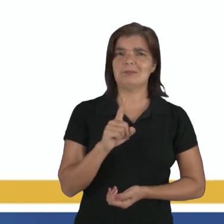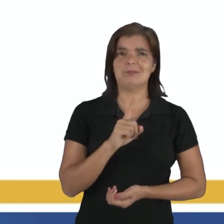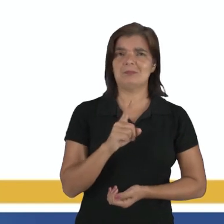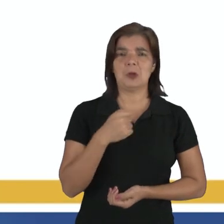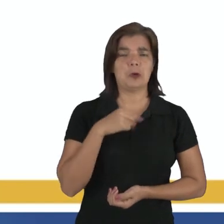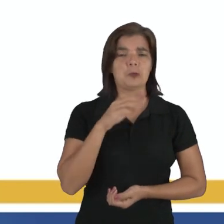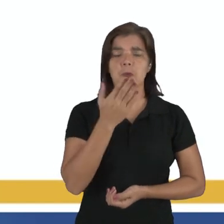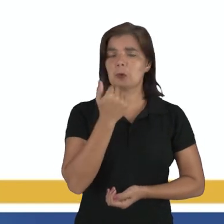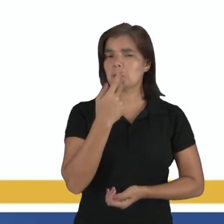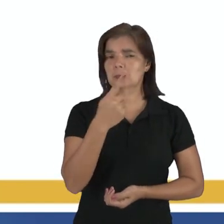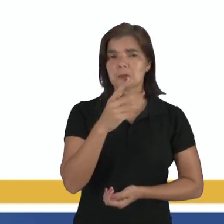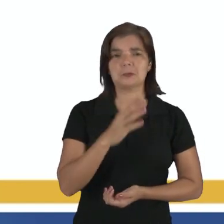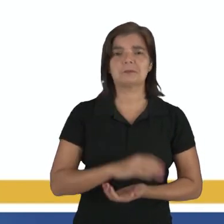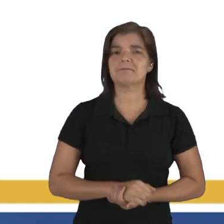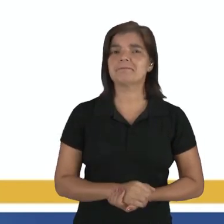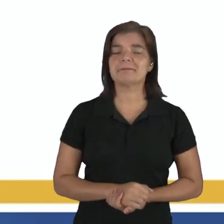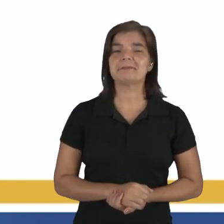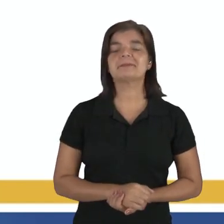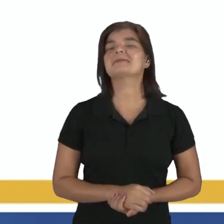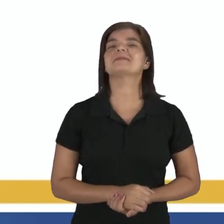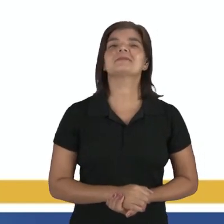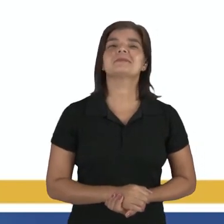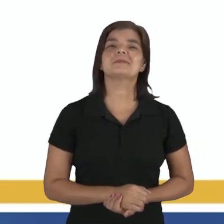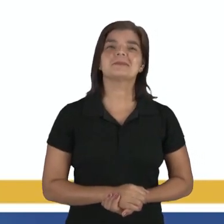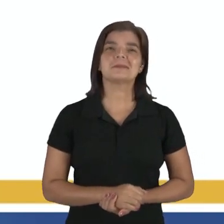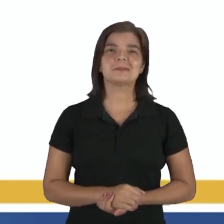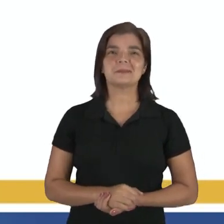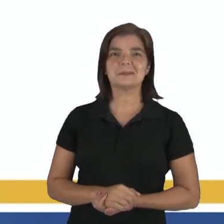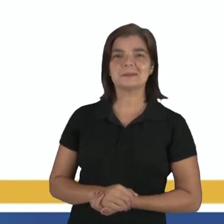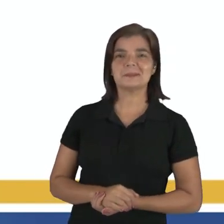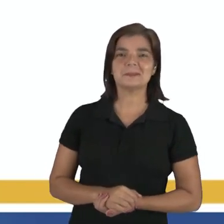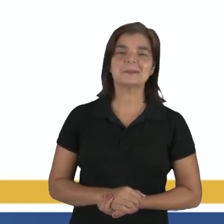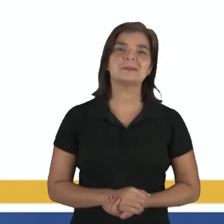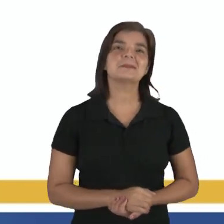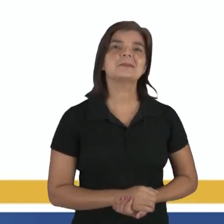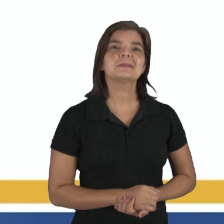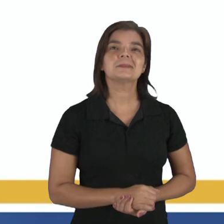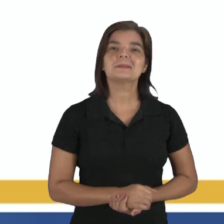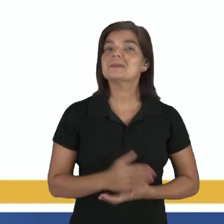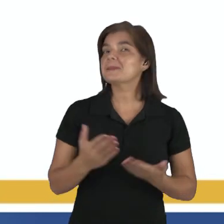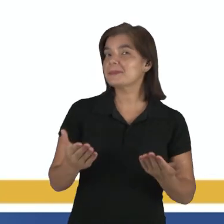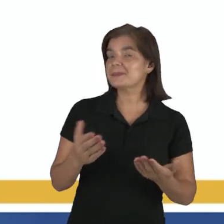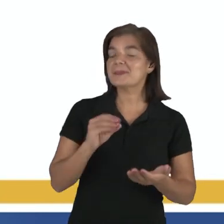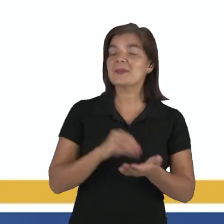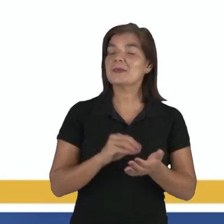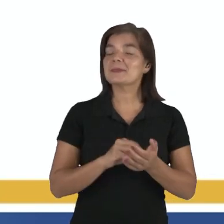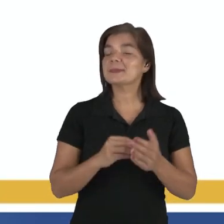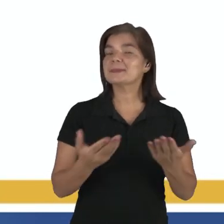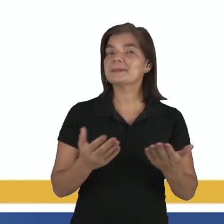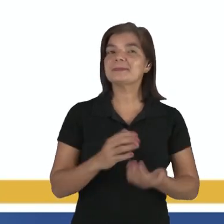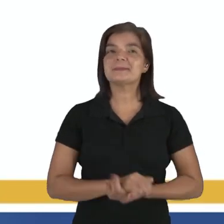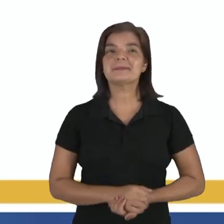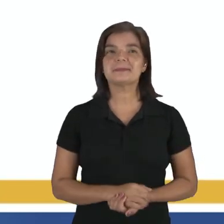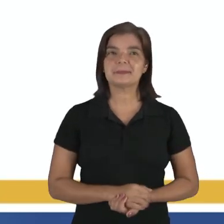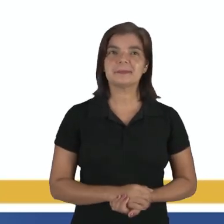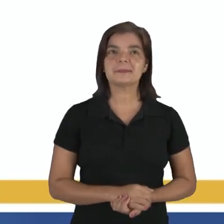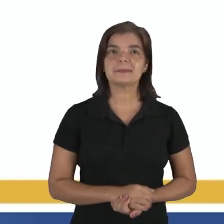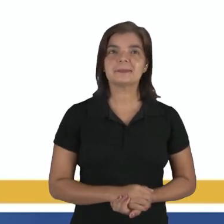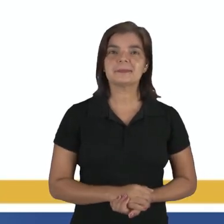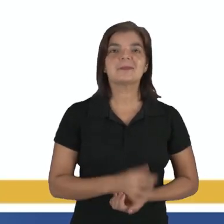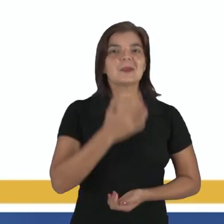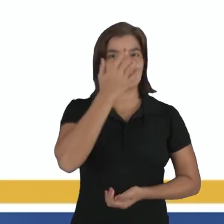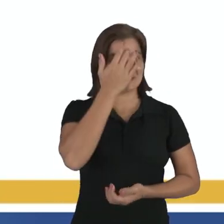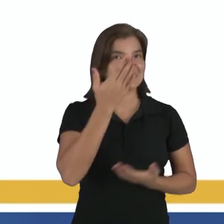I didn't eat your food. Ah, não, eu não? Sua comida. E aí, o que está faltando, pessoal?